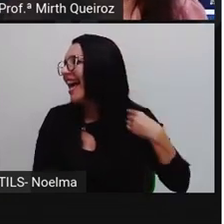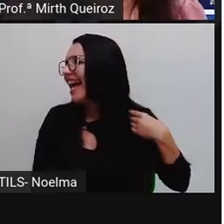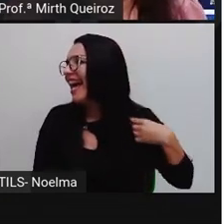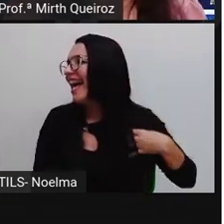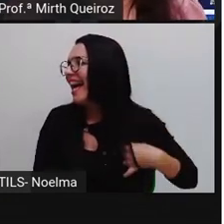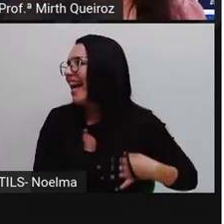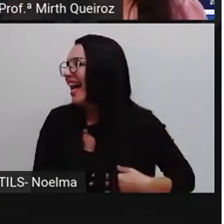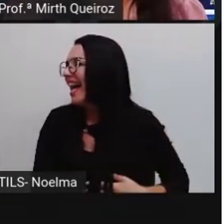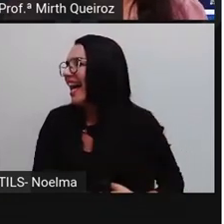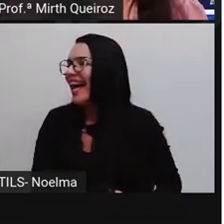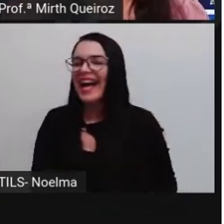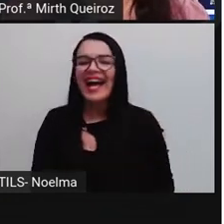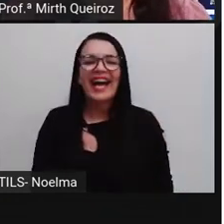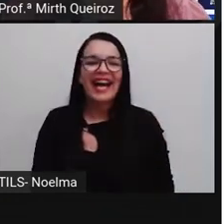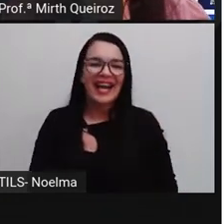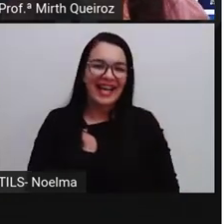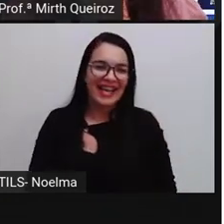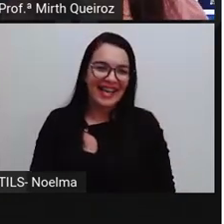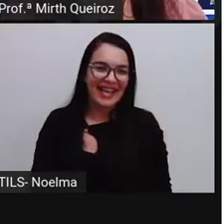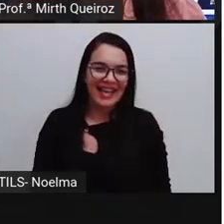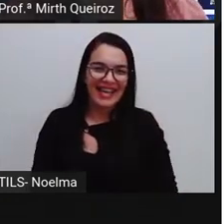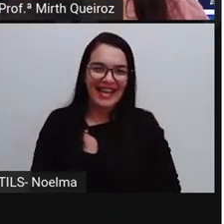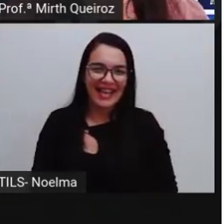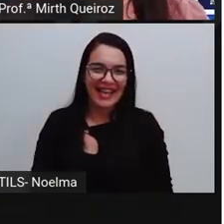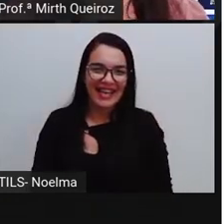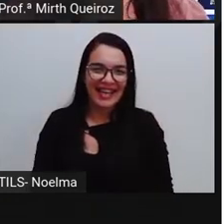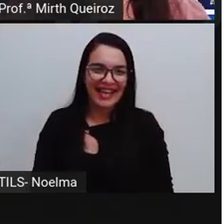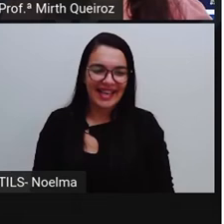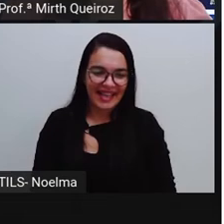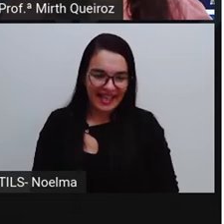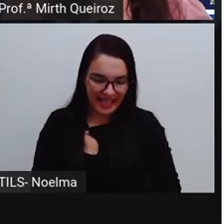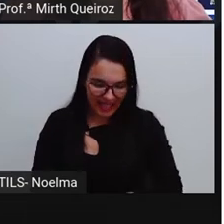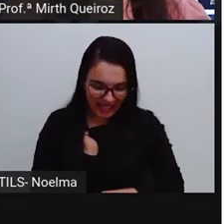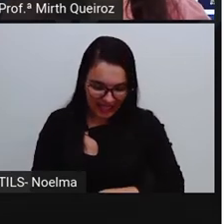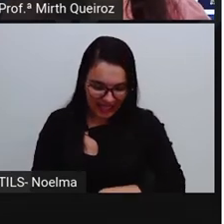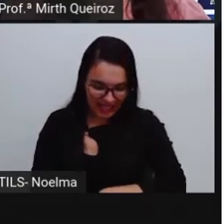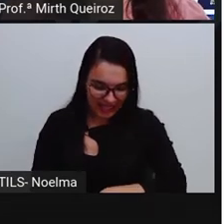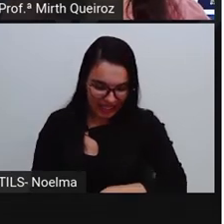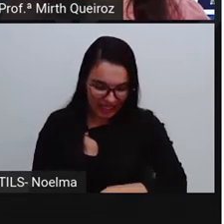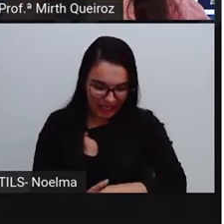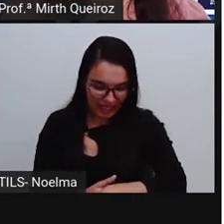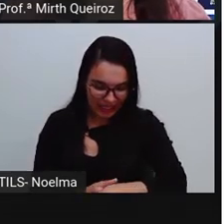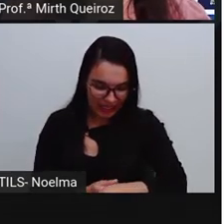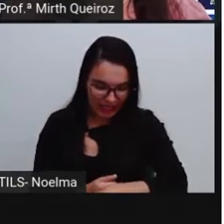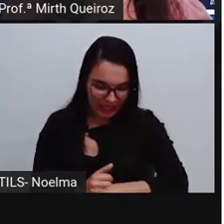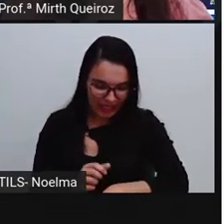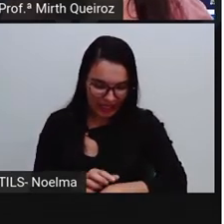condição tomar sem copos. Espera aí, vou começar de novo, viu? Eu coloquei 25 aqui.